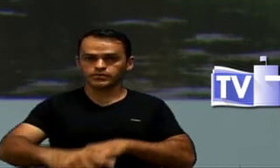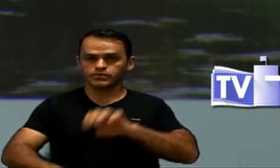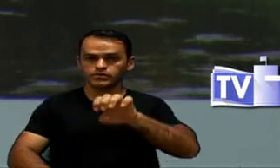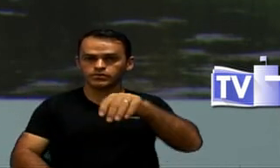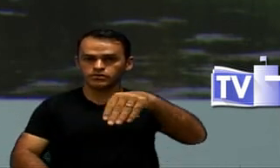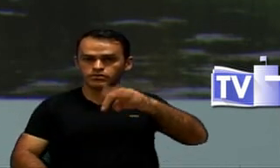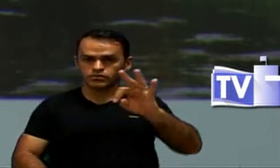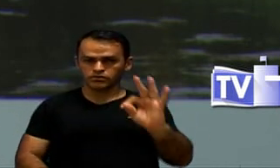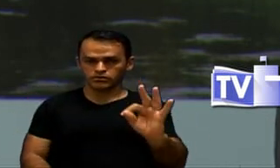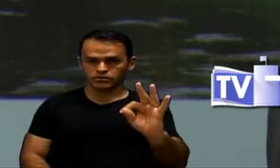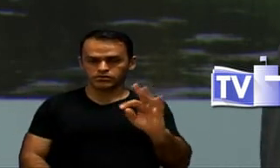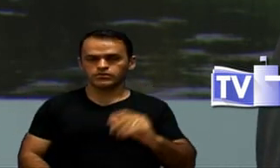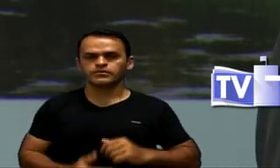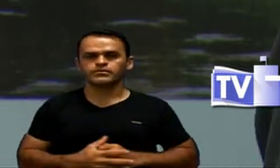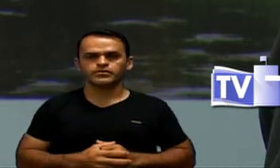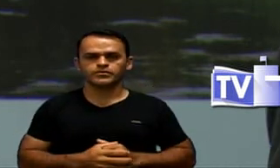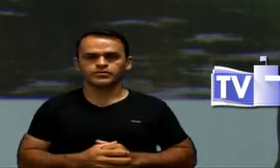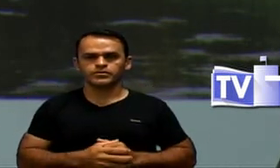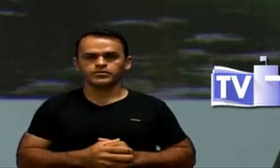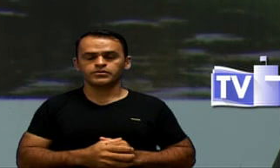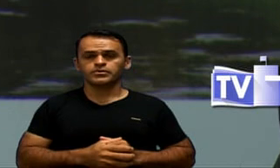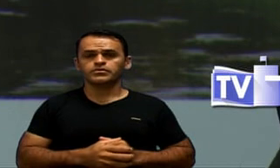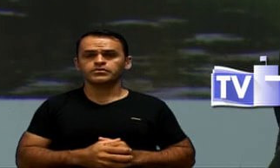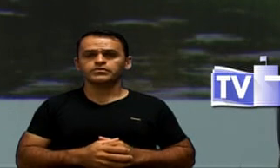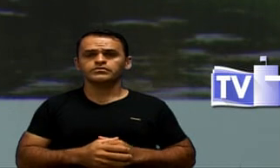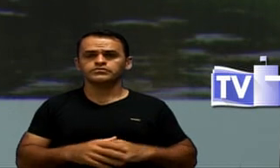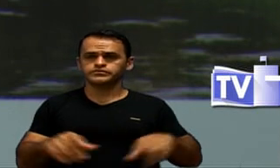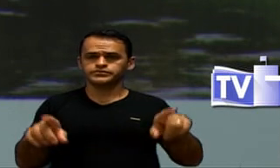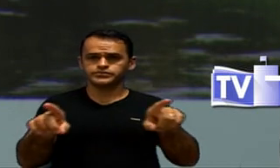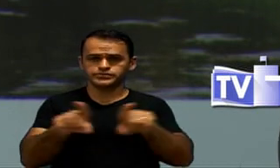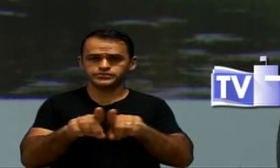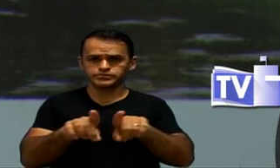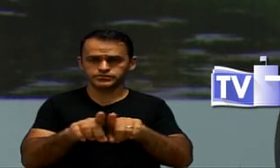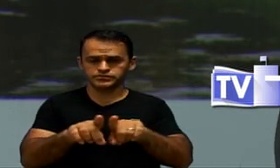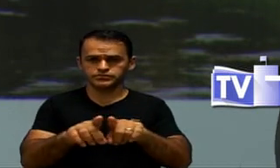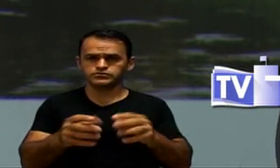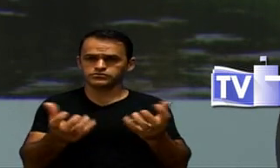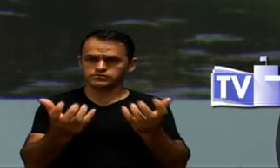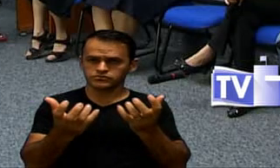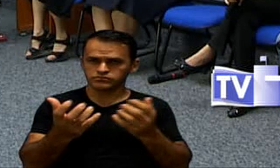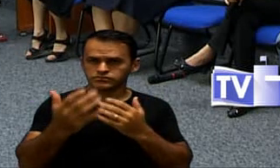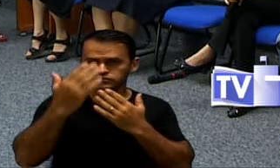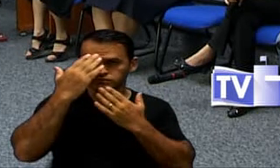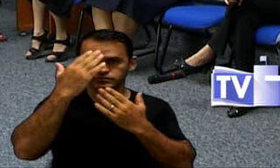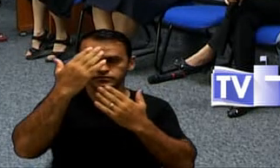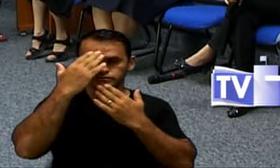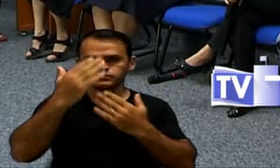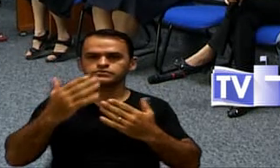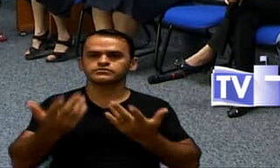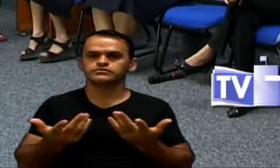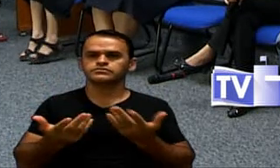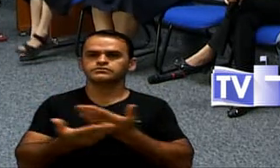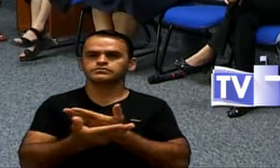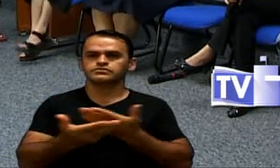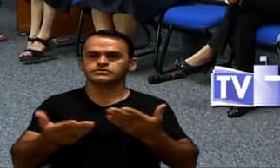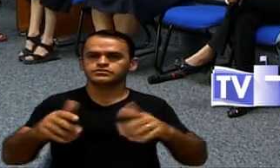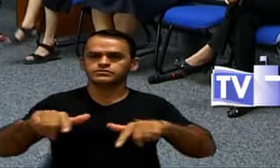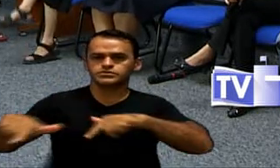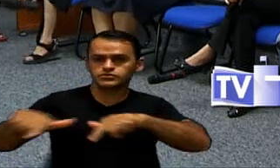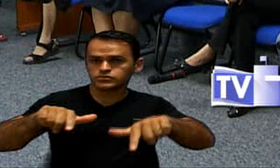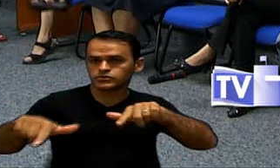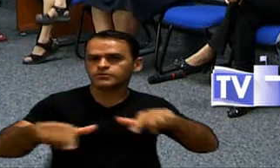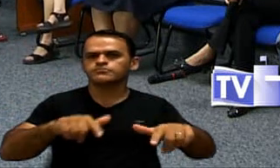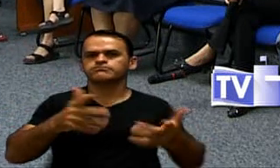Ação da Mulher Trabalhista, PDT Sorocaba. Gostaríamos também de agradecer os trabalhos do nosso intérprete